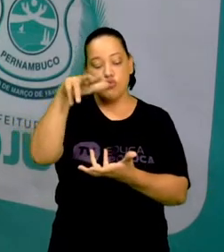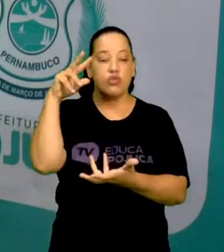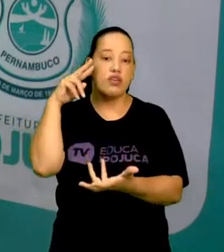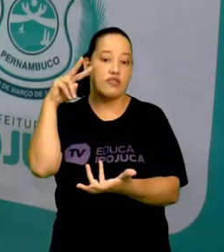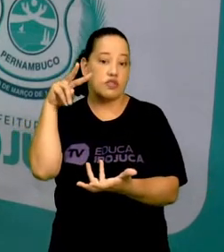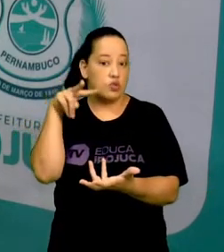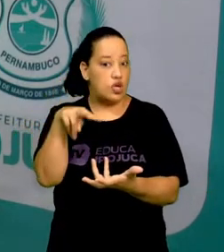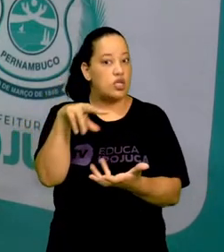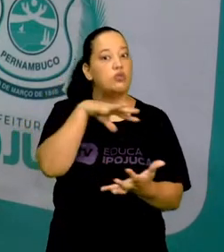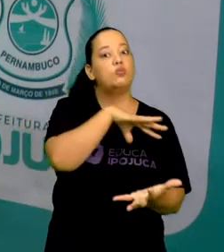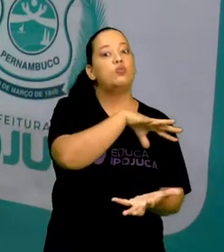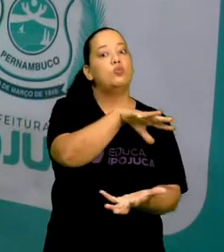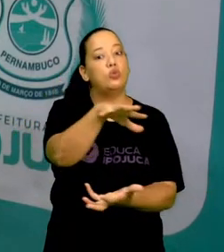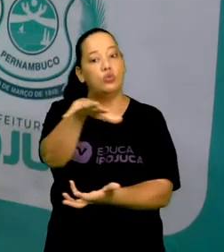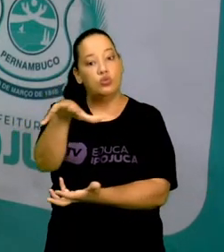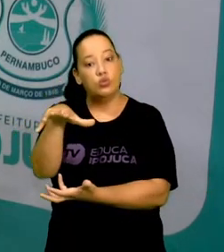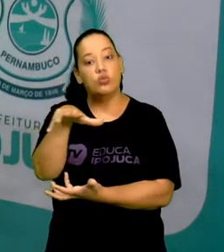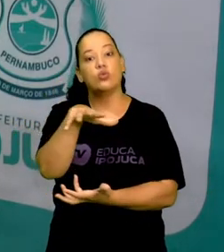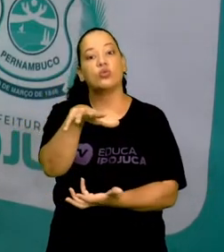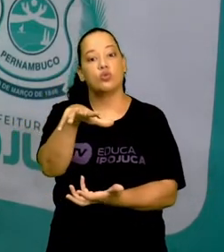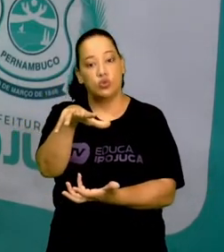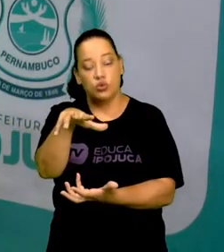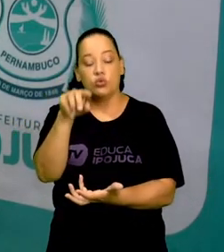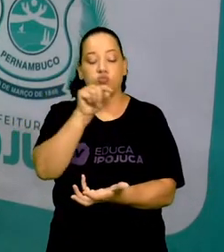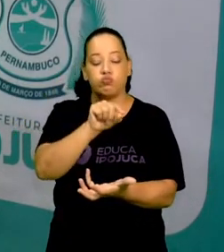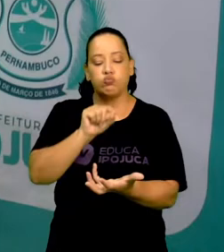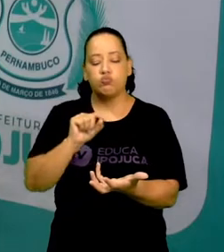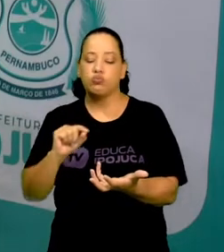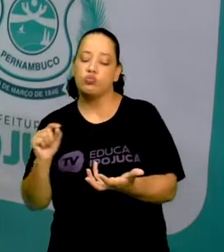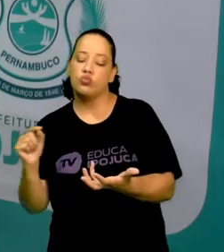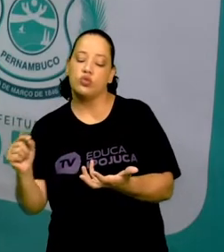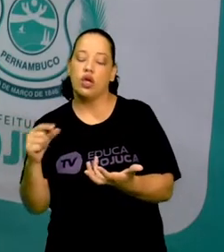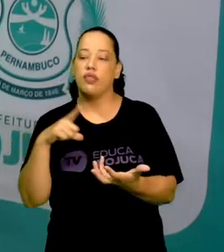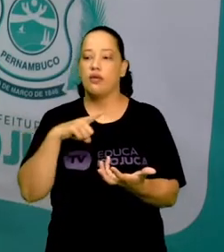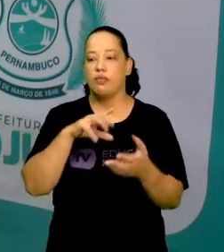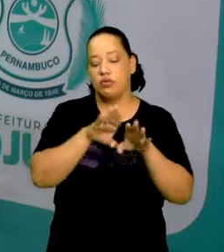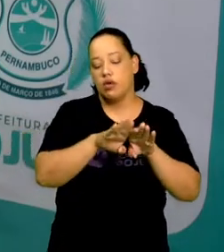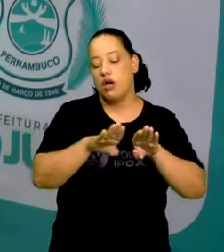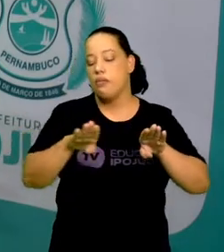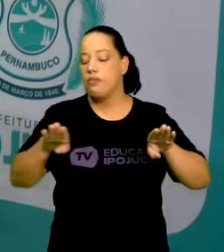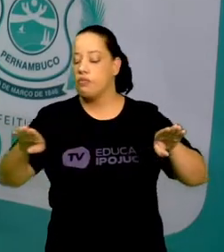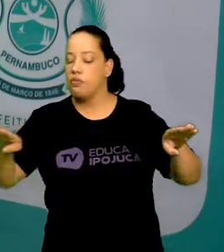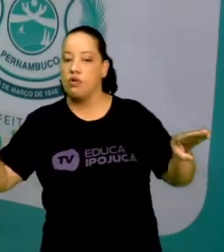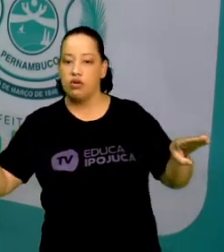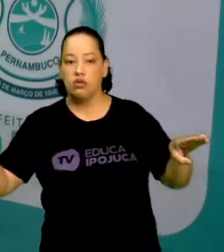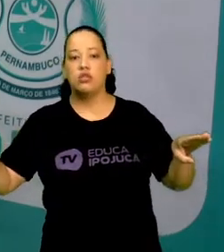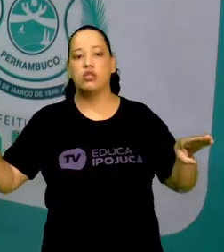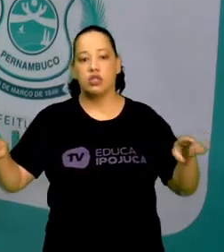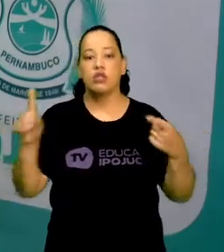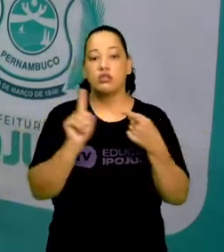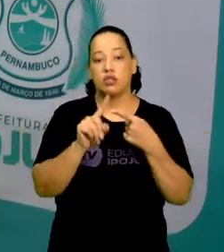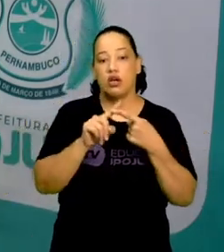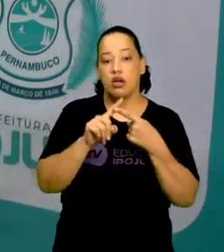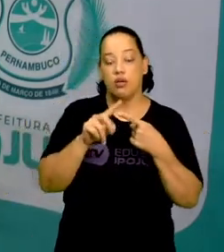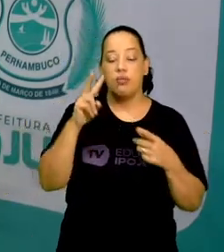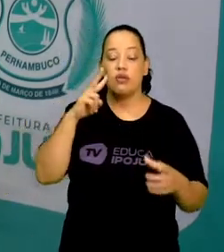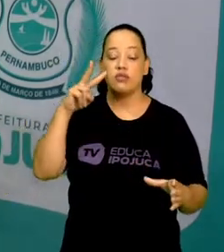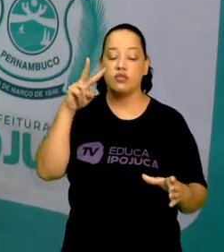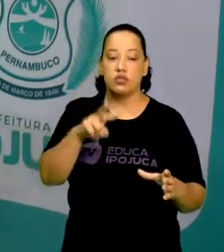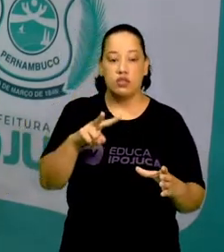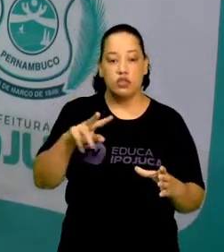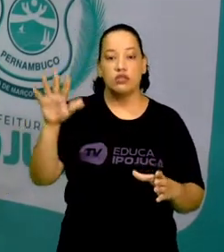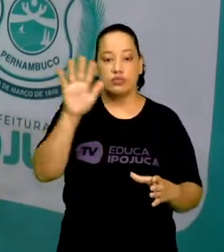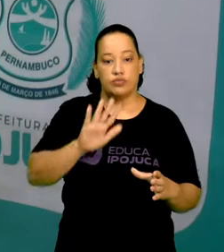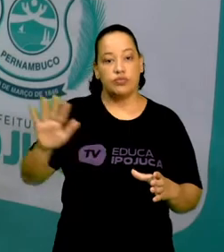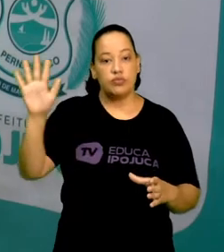visualizar a nossa Terra, né, a parte onde estamos, a parte plana. E aí também tem a imagem que podemos visualizar,